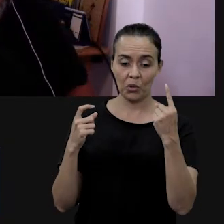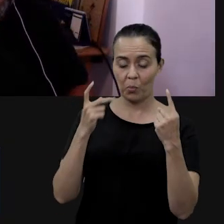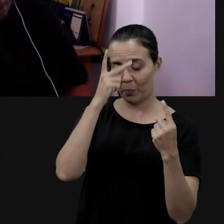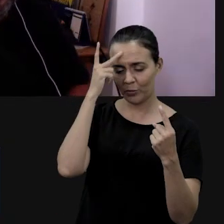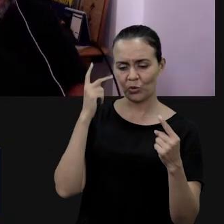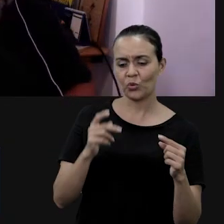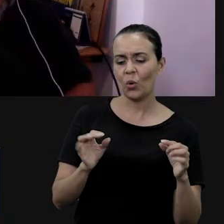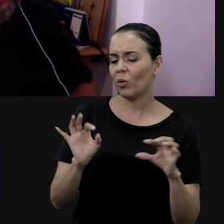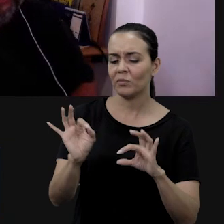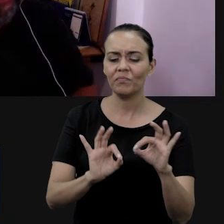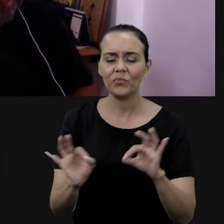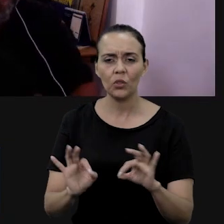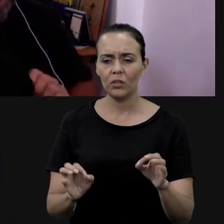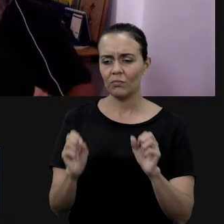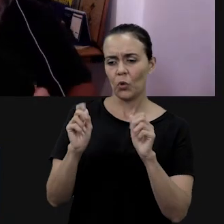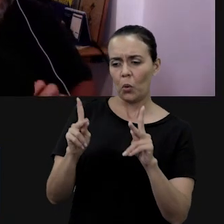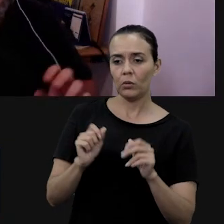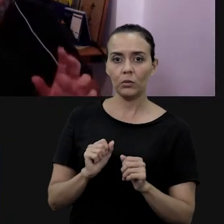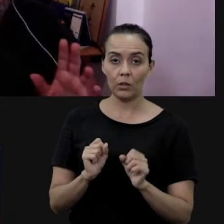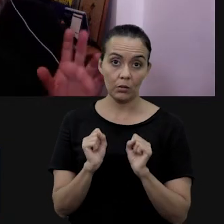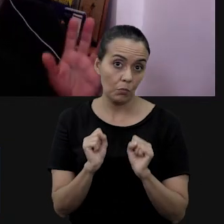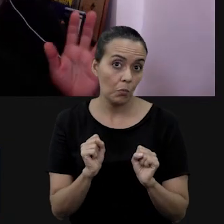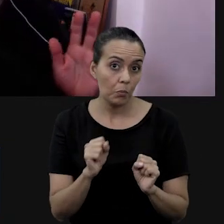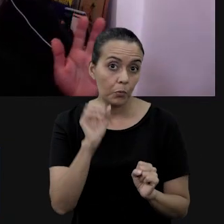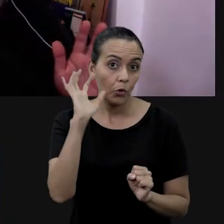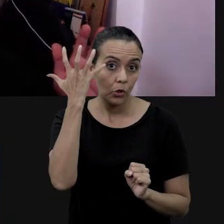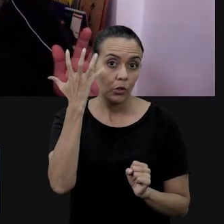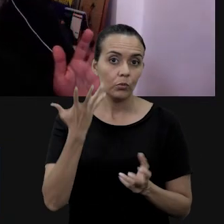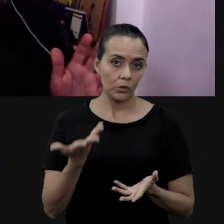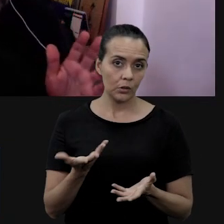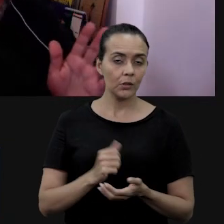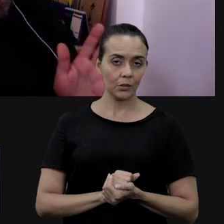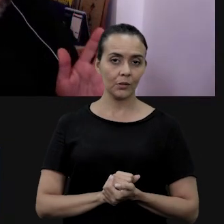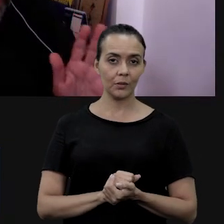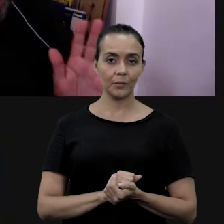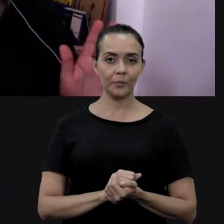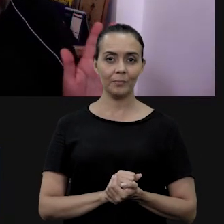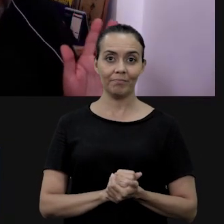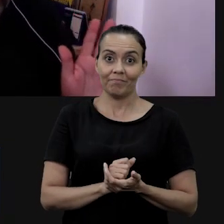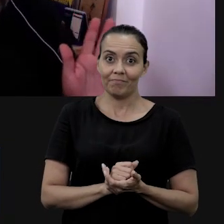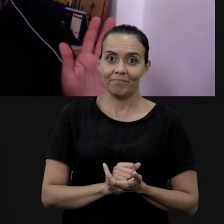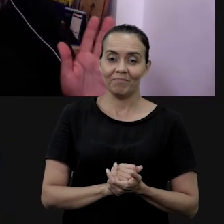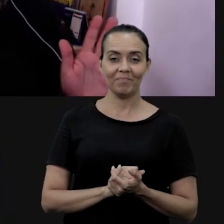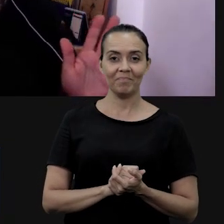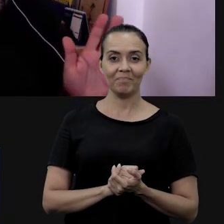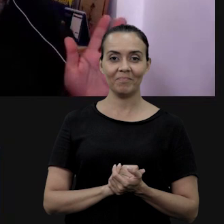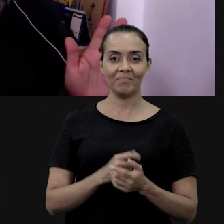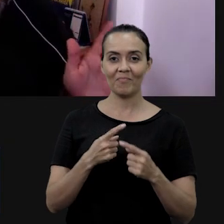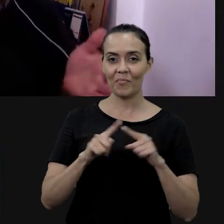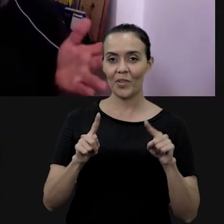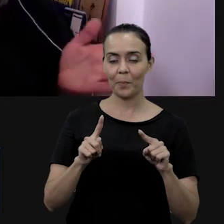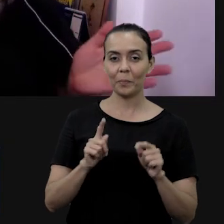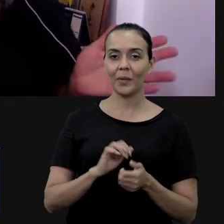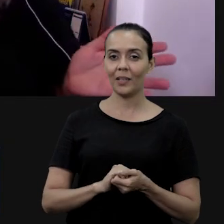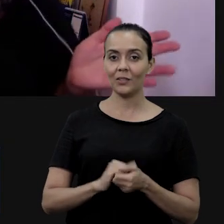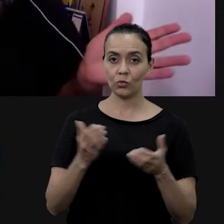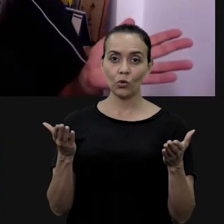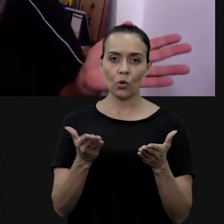som, então alguém da equipe fazia. Ok, pode acontecer, né?